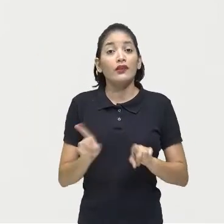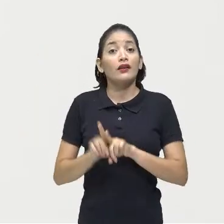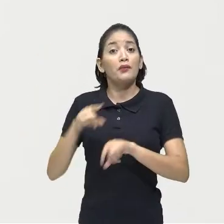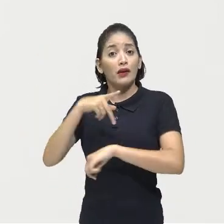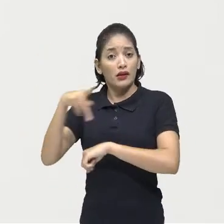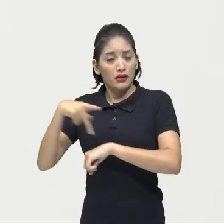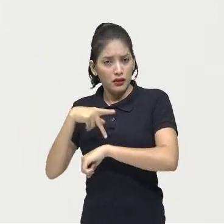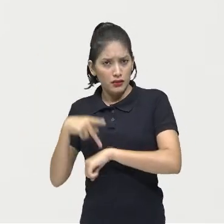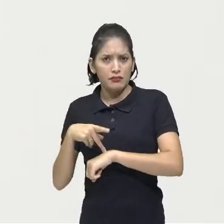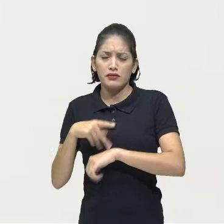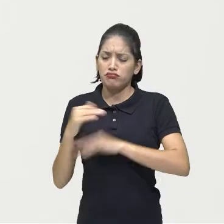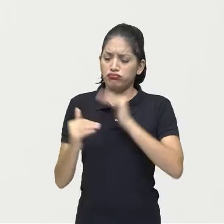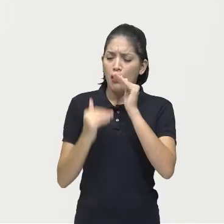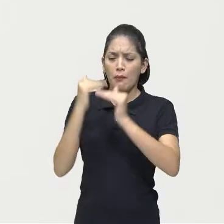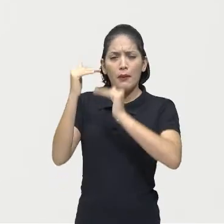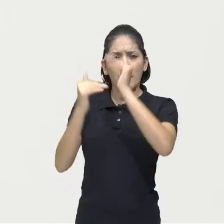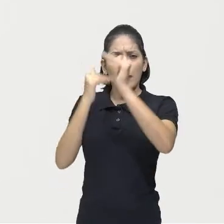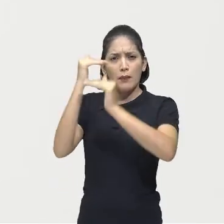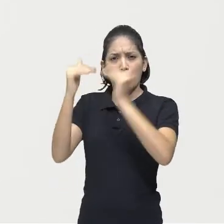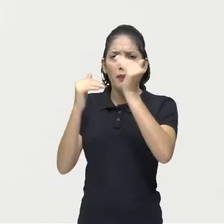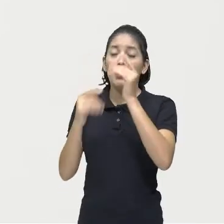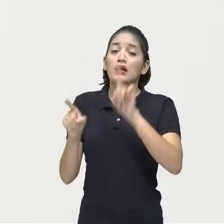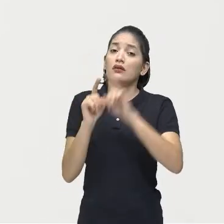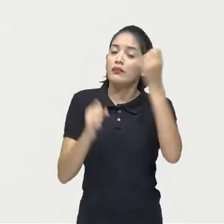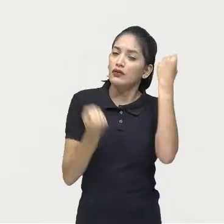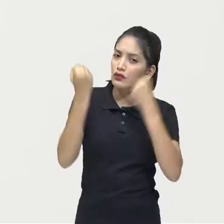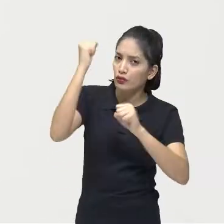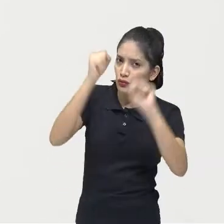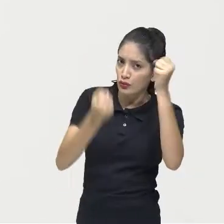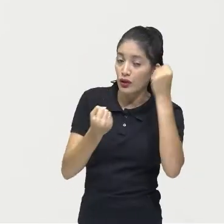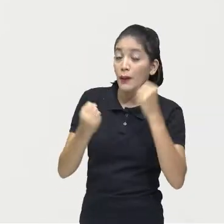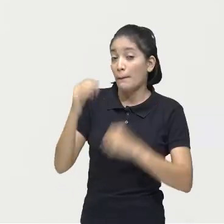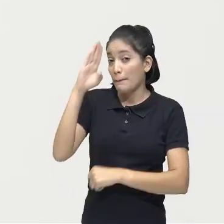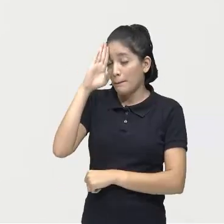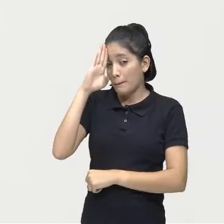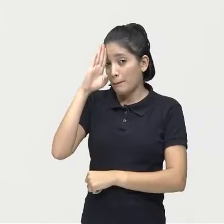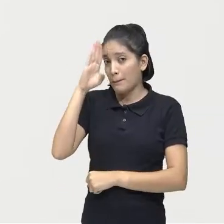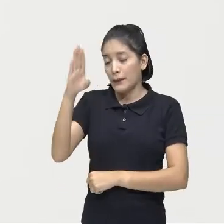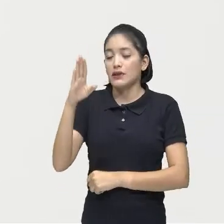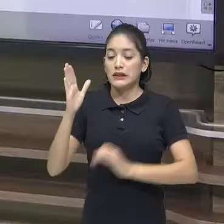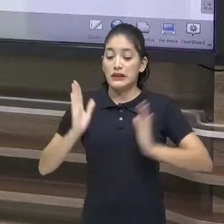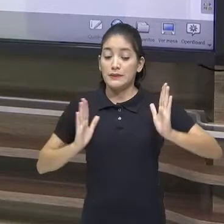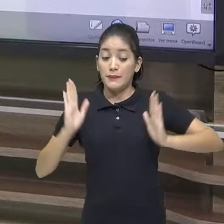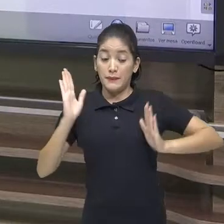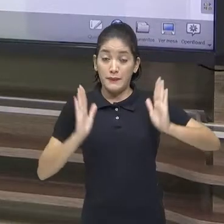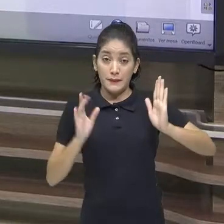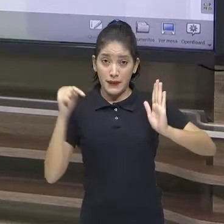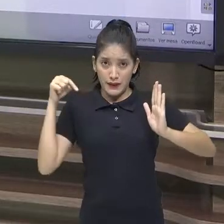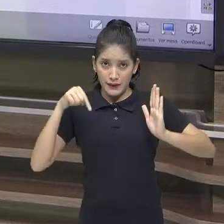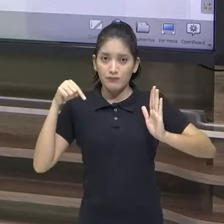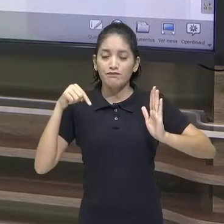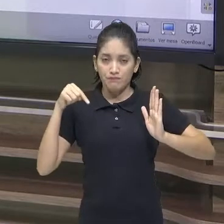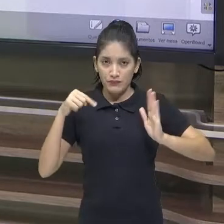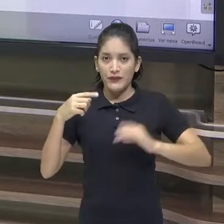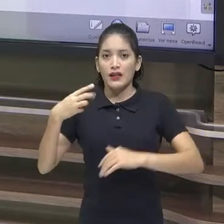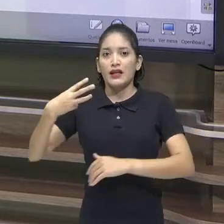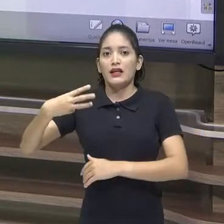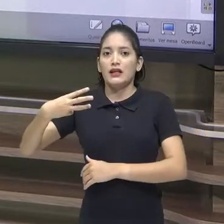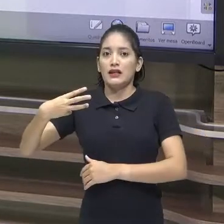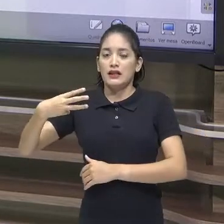países mais desenvolvidos, mais industrializados, aí, principalmente nesse período de